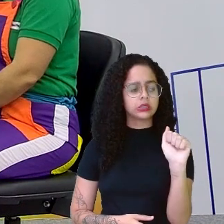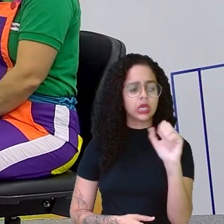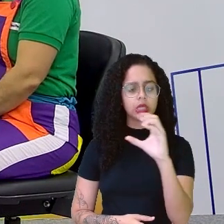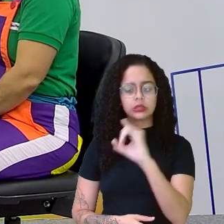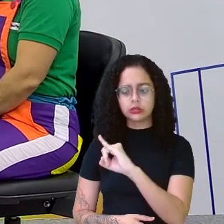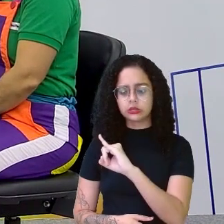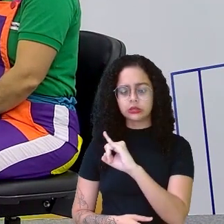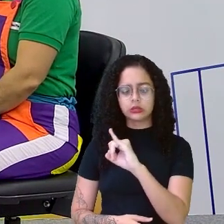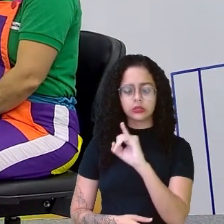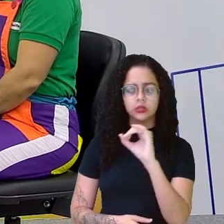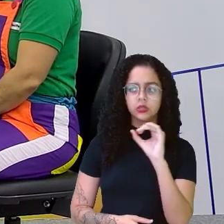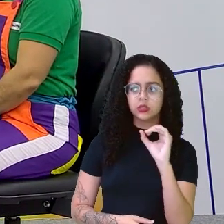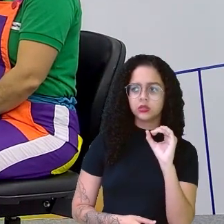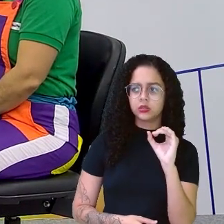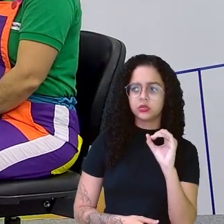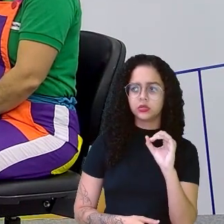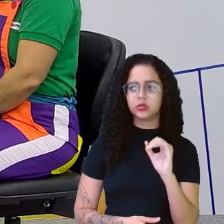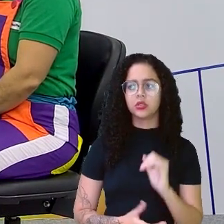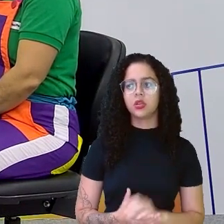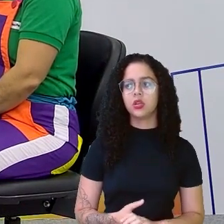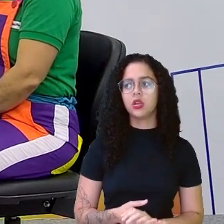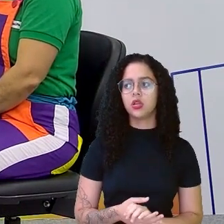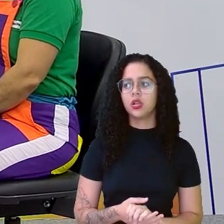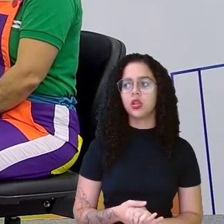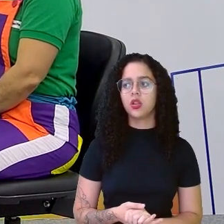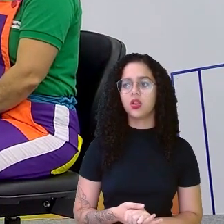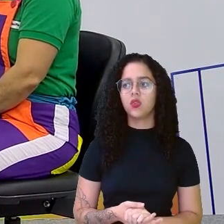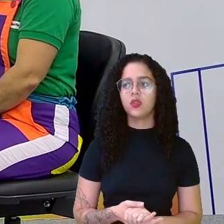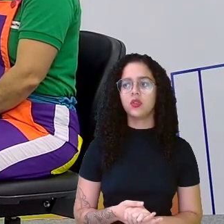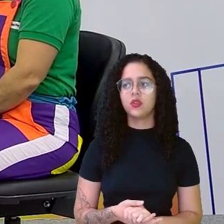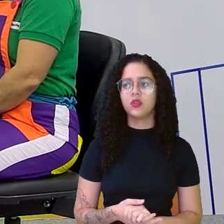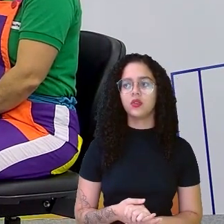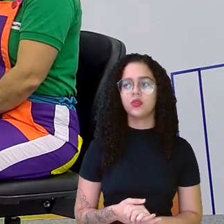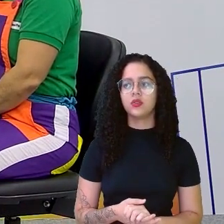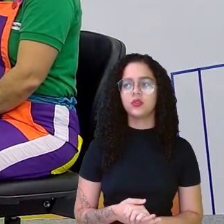saci? Saci. É um pedacinho?